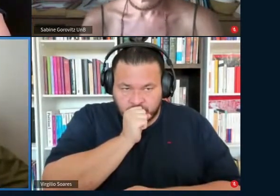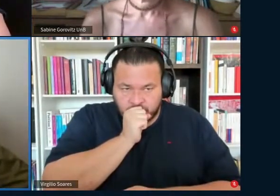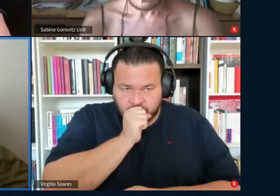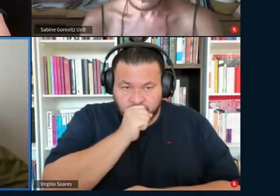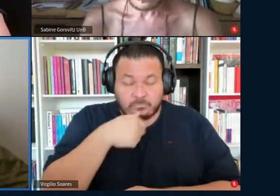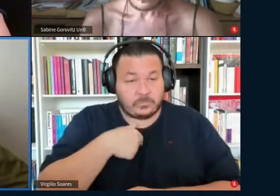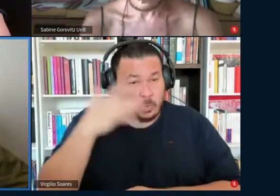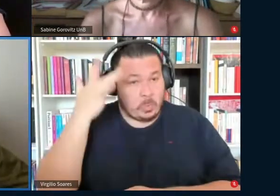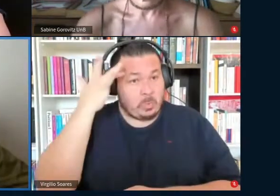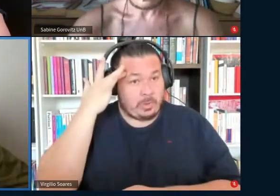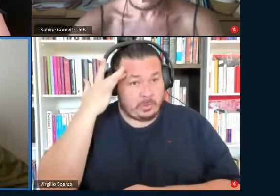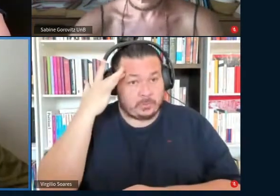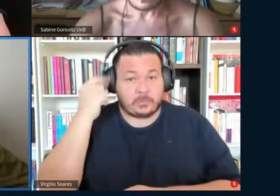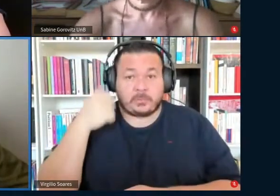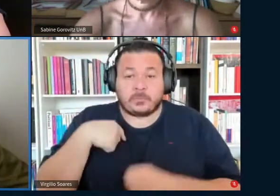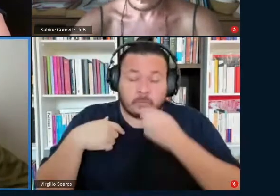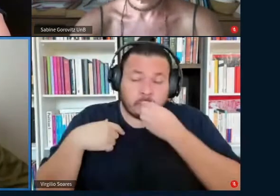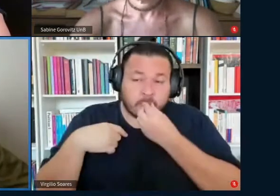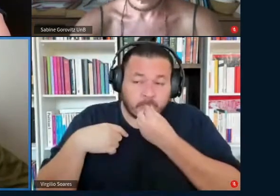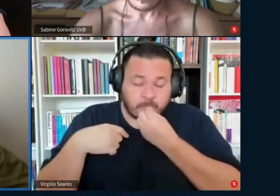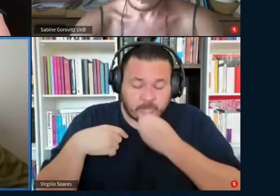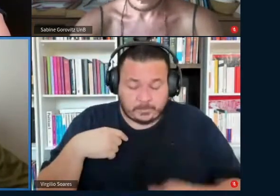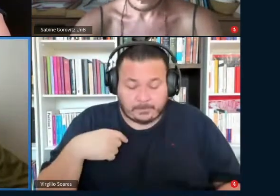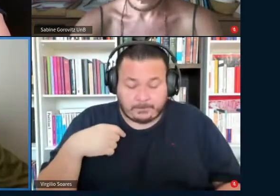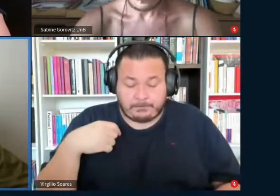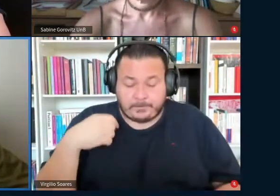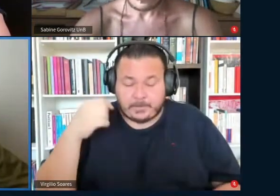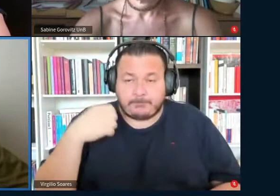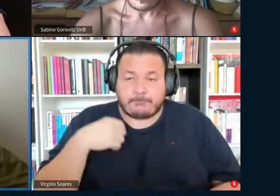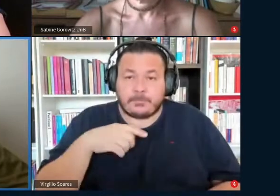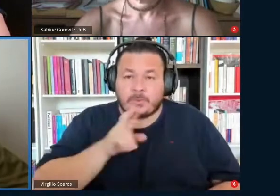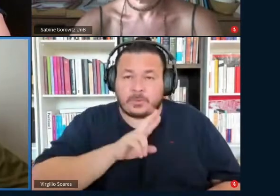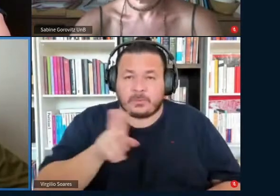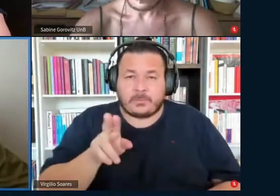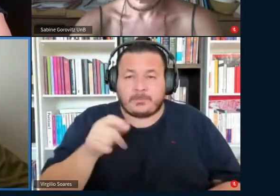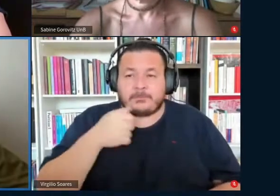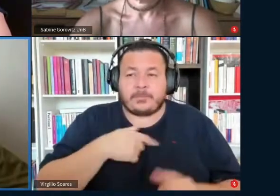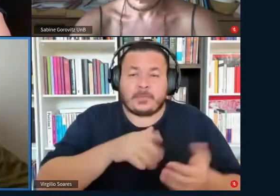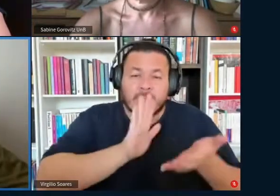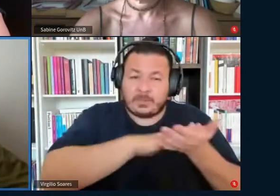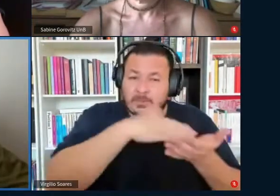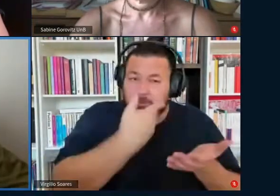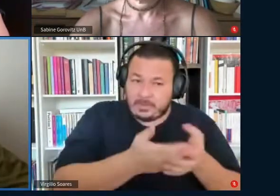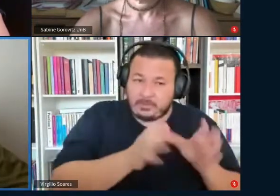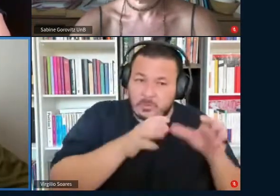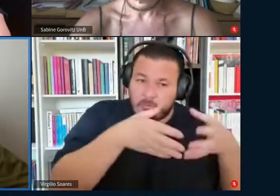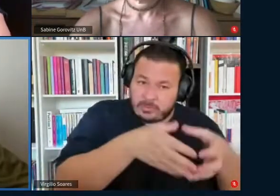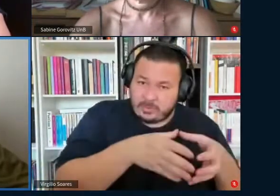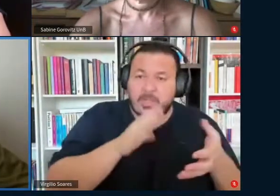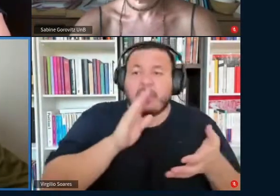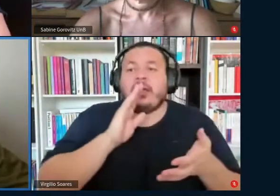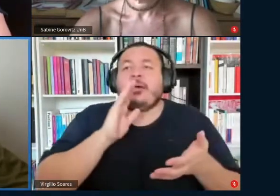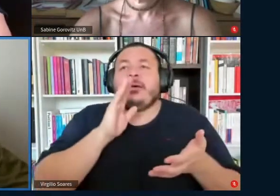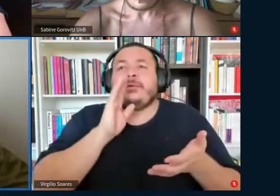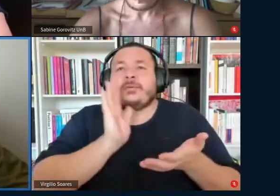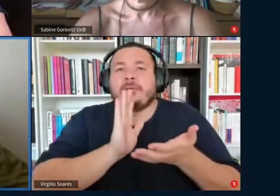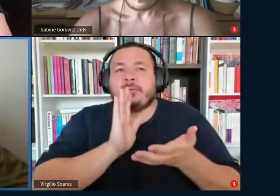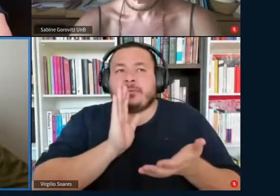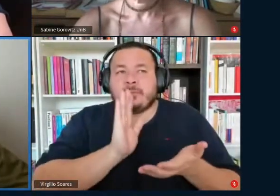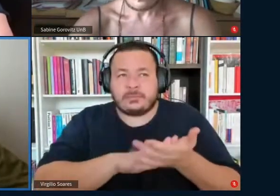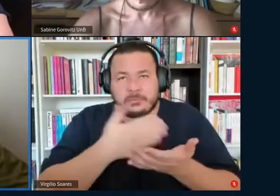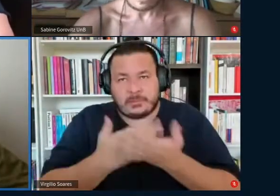Eu acho, assim, confesso que essa taxonomia de intérprete comunitário, intérprete de conferência, é